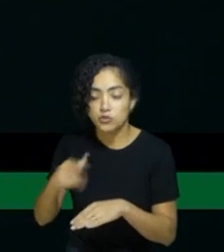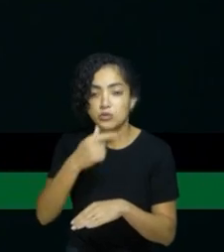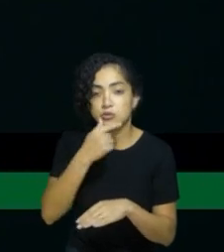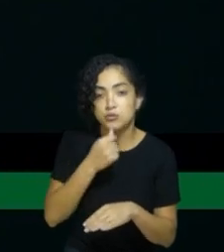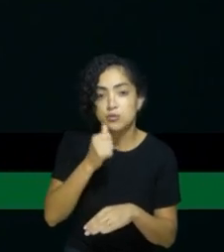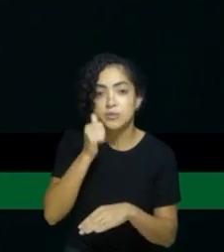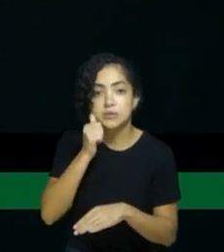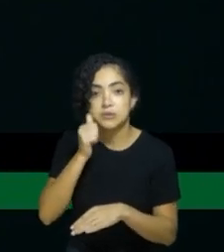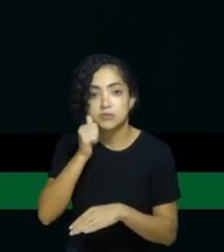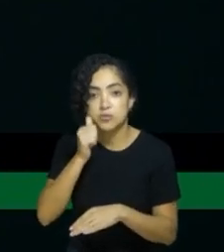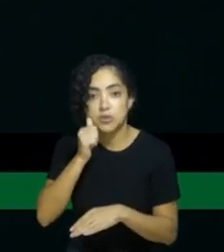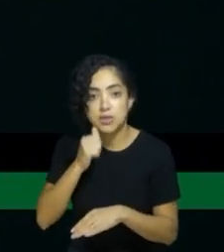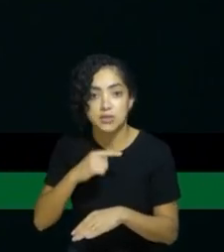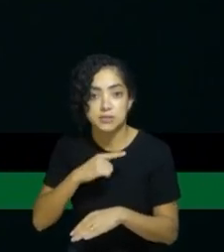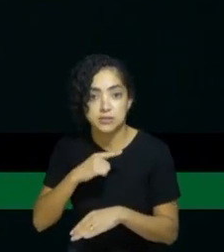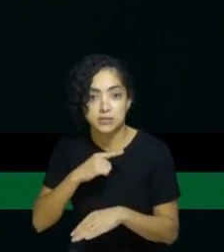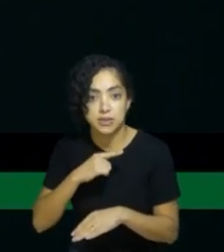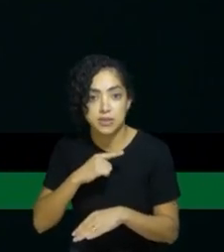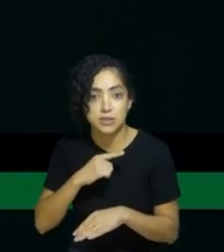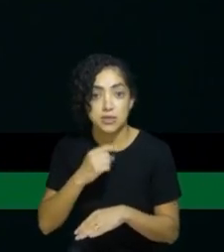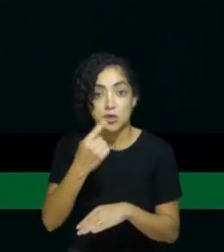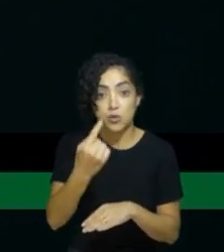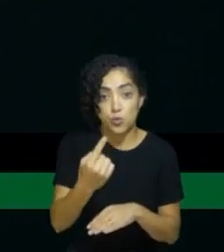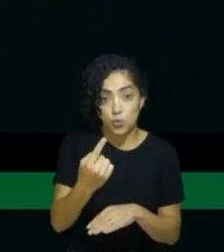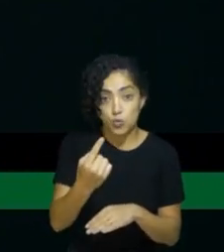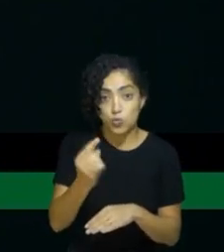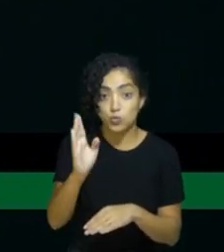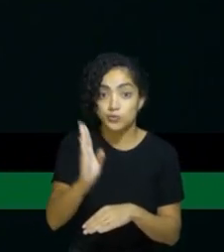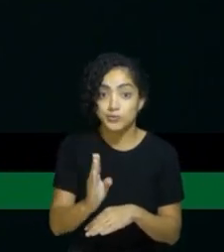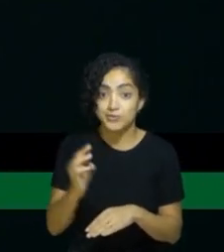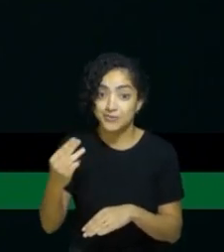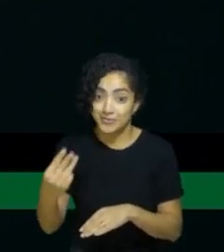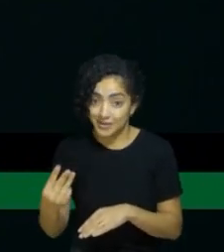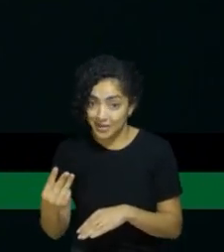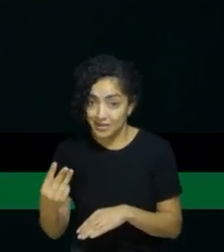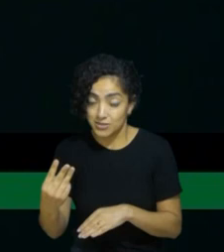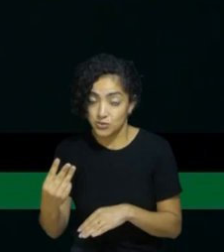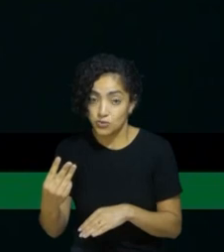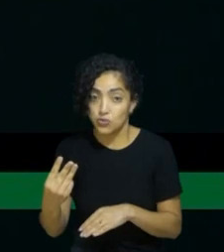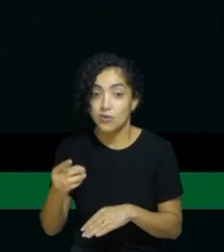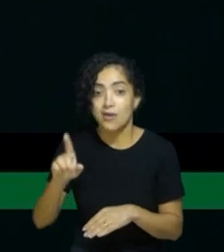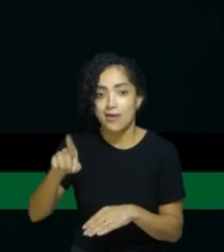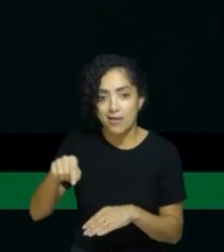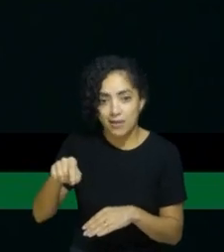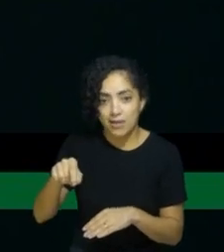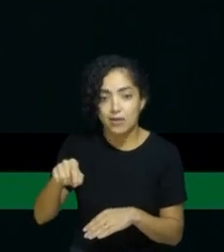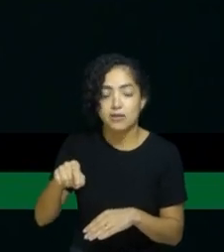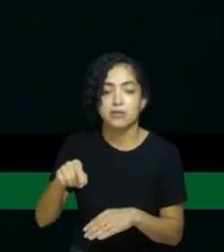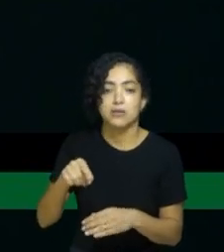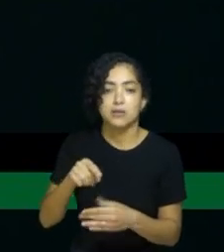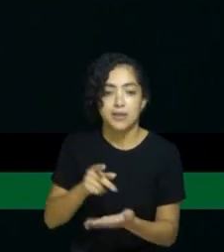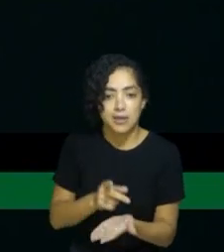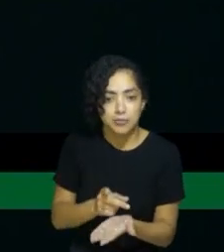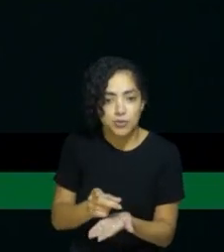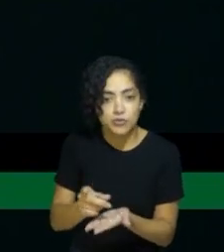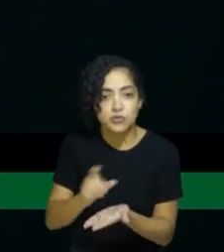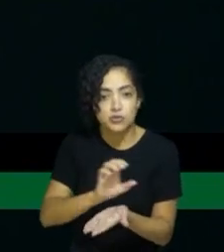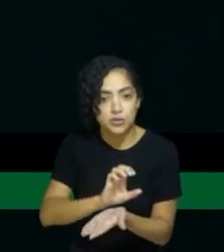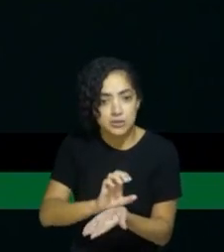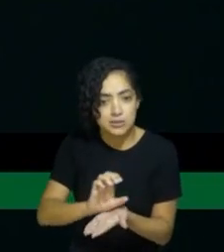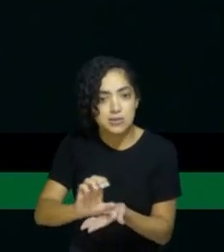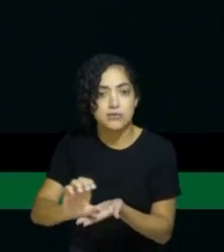do nosso Estado apenas 13 são professores efetivos o que dá